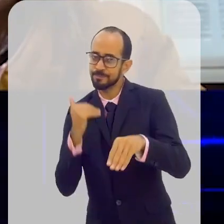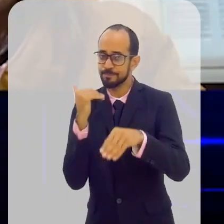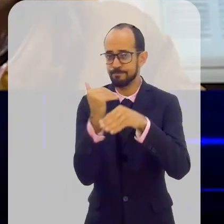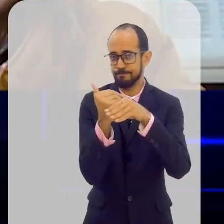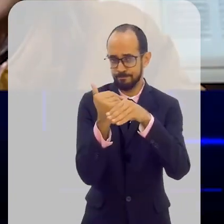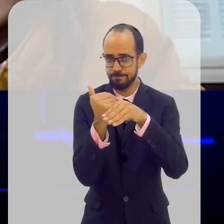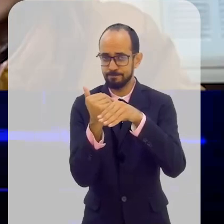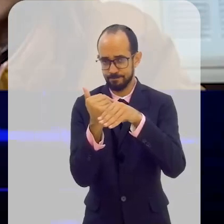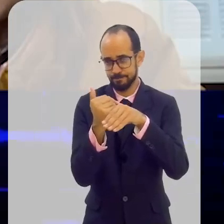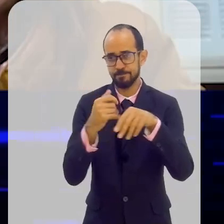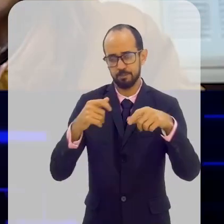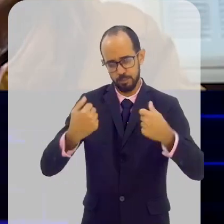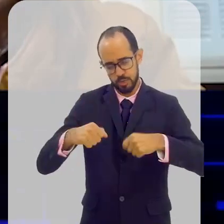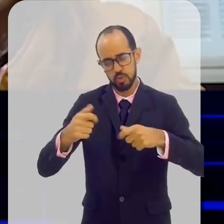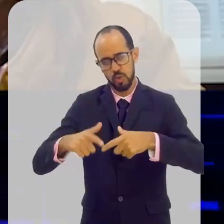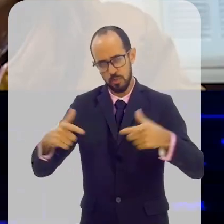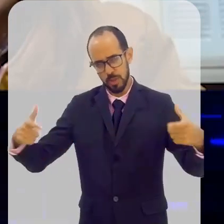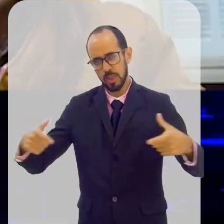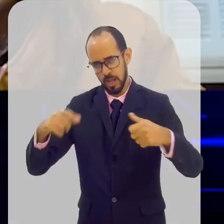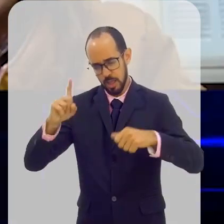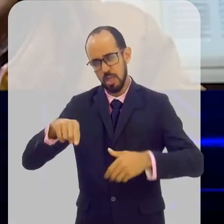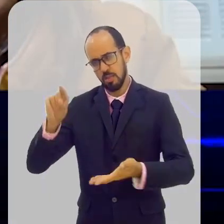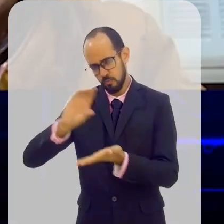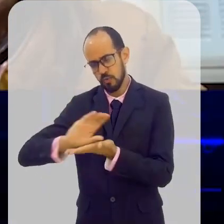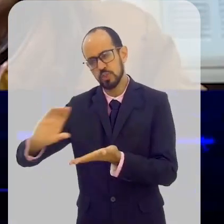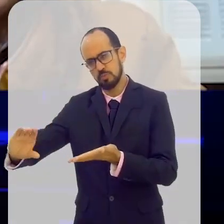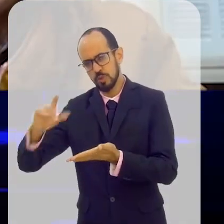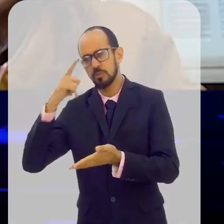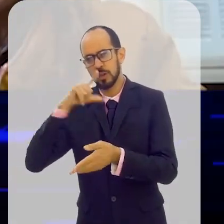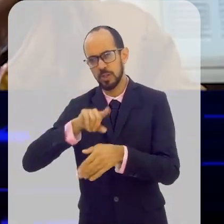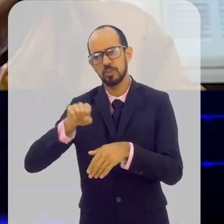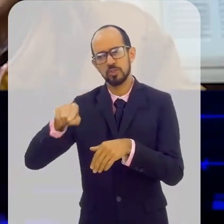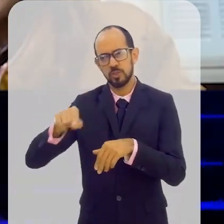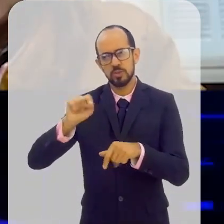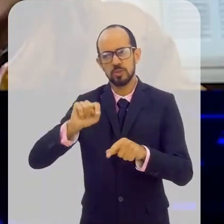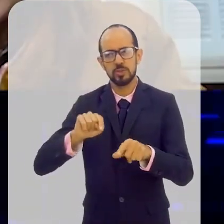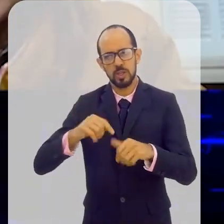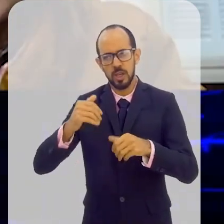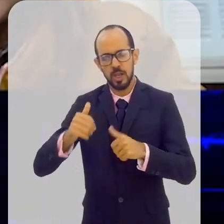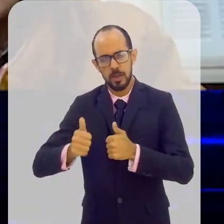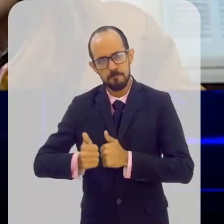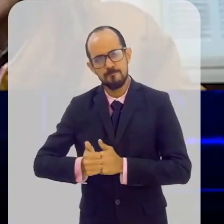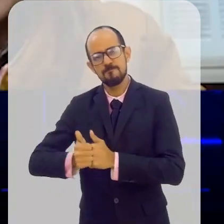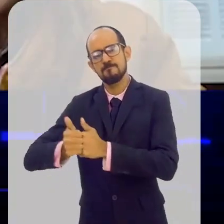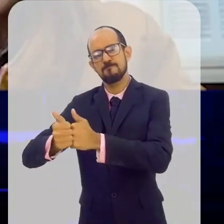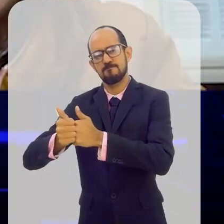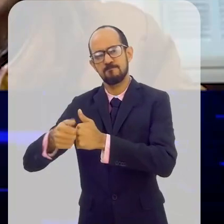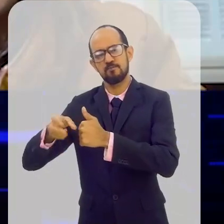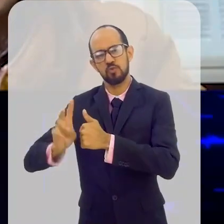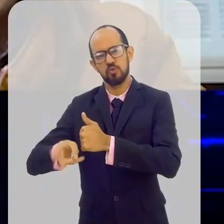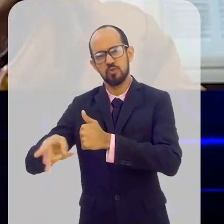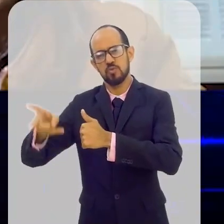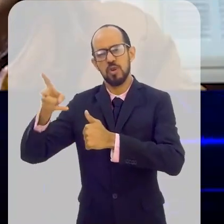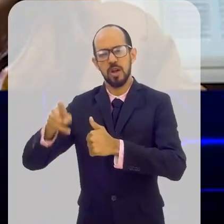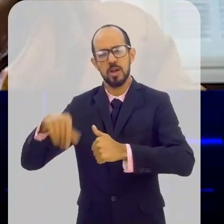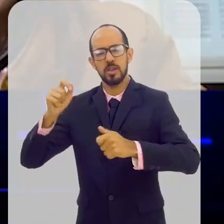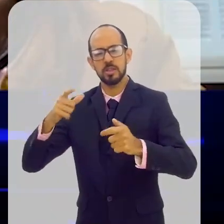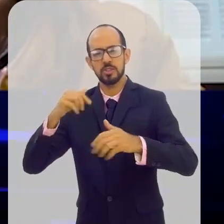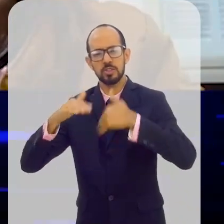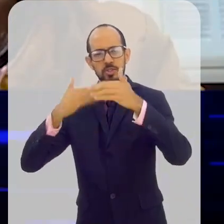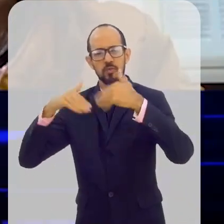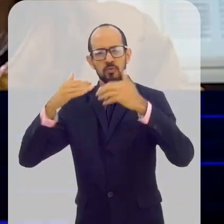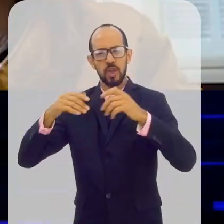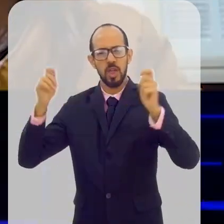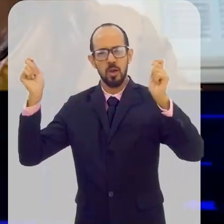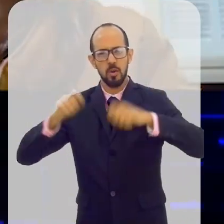ser amplificadas, né? Com investimento mesmo para que esse estudante consiga acompanhar e desenvolver as competências